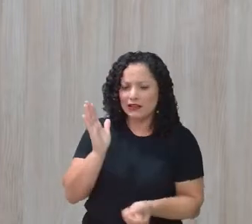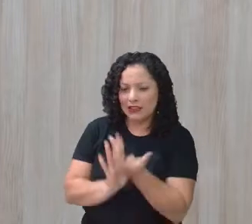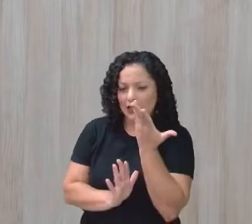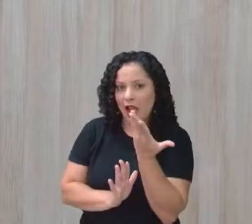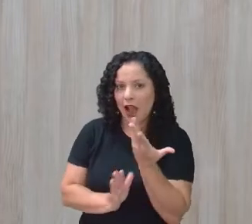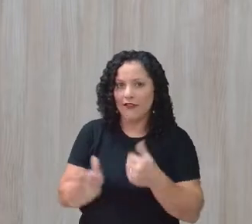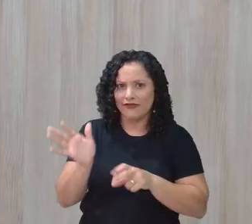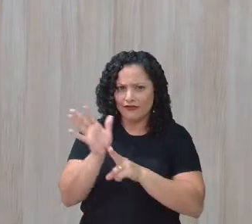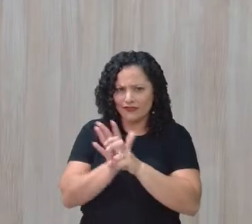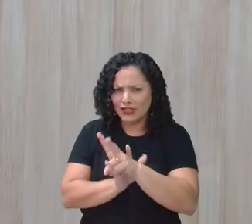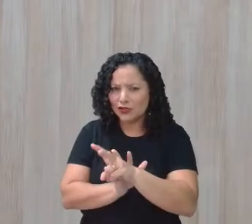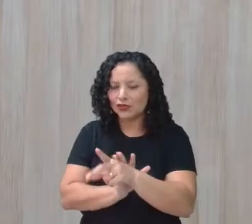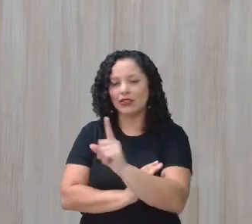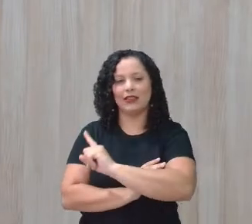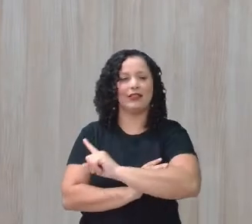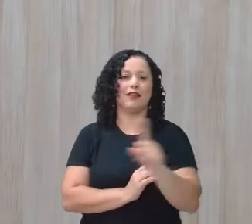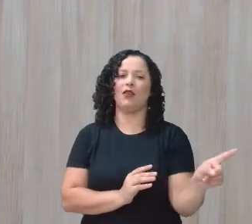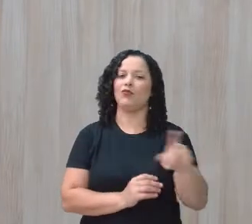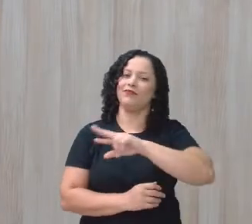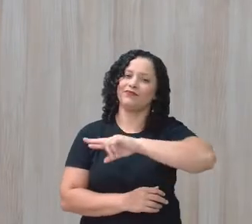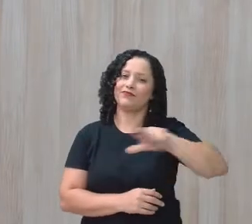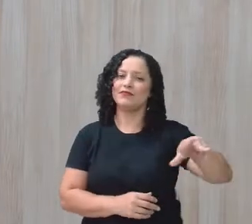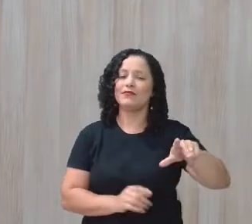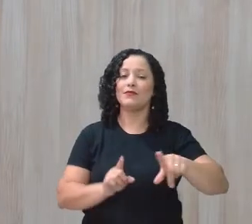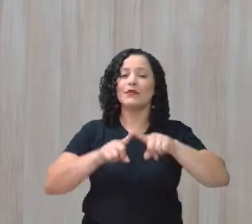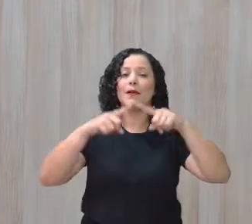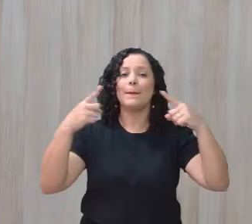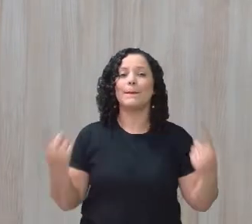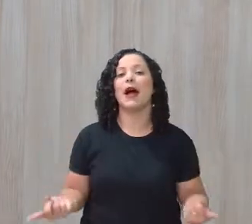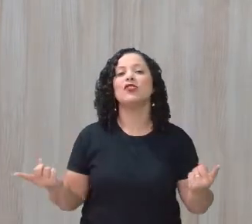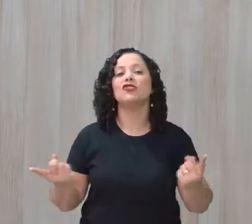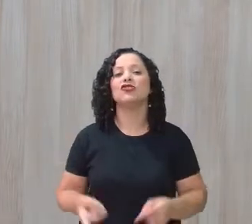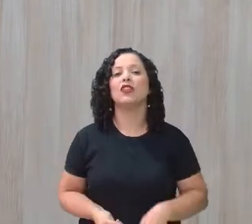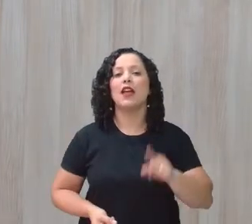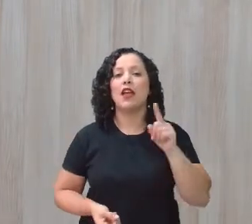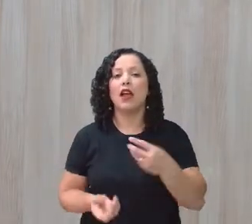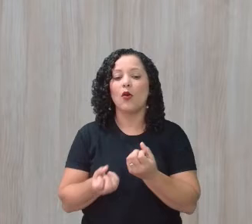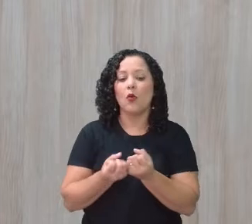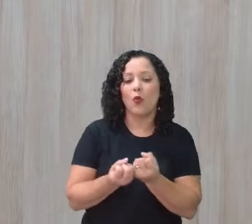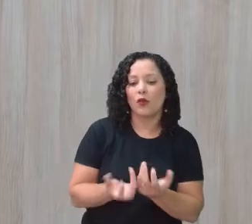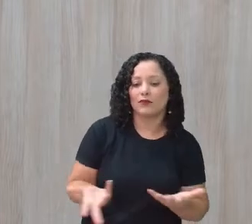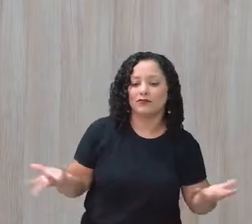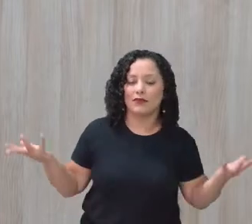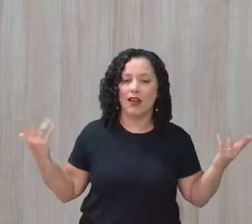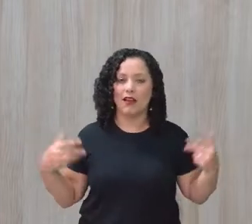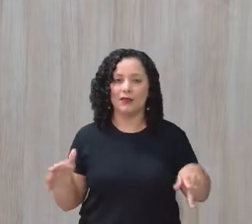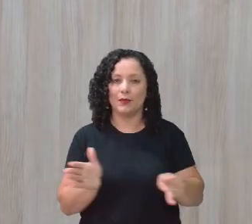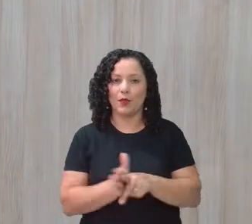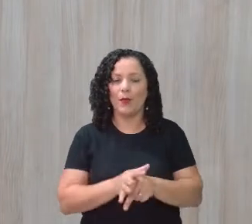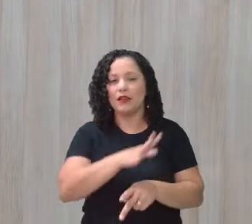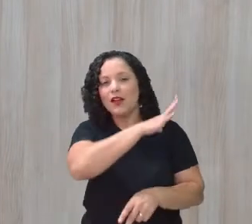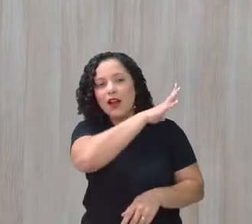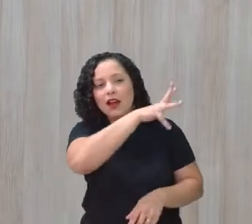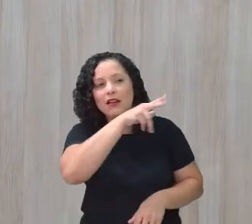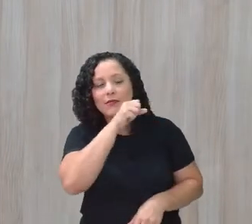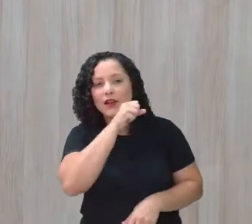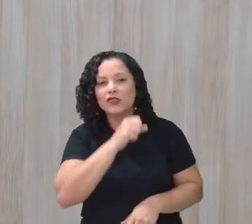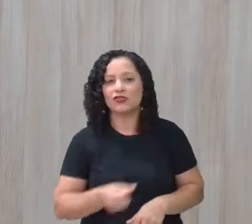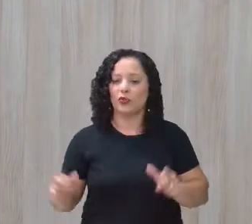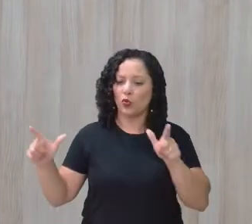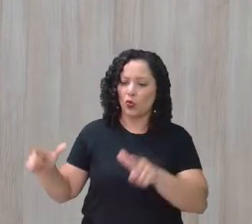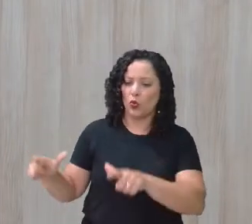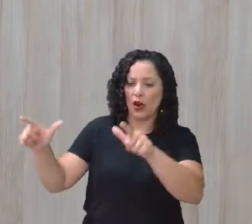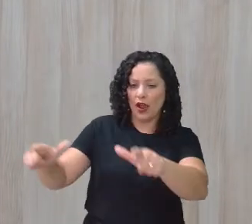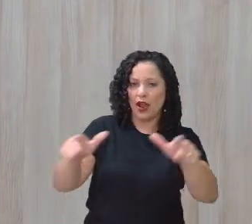aluno, esqueça isso, tá? Foram o trato de animais, né? Alguns lugares as pessoas criam animais,